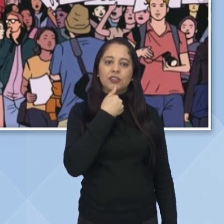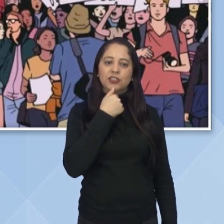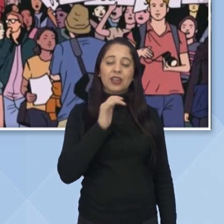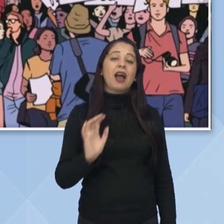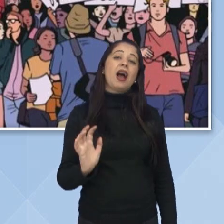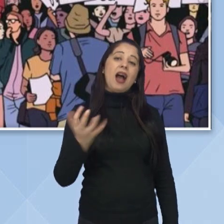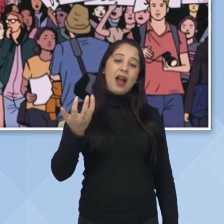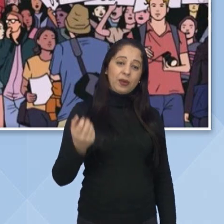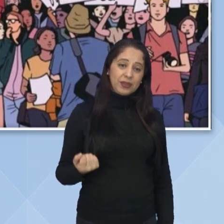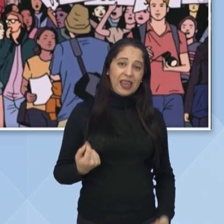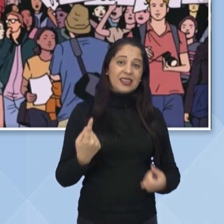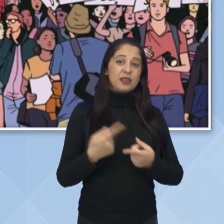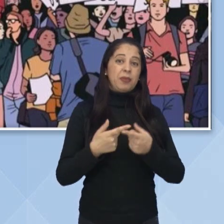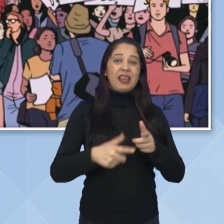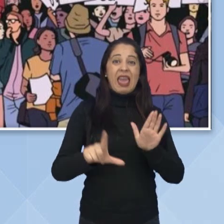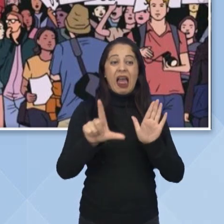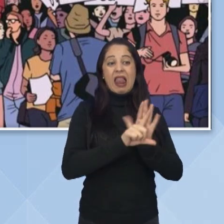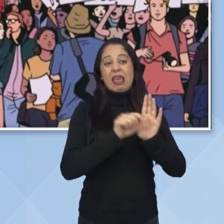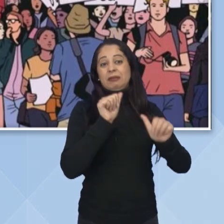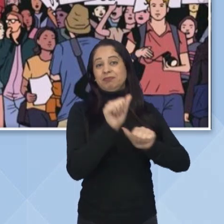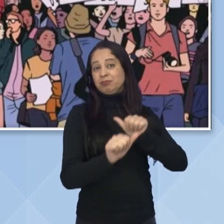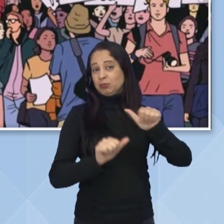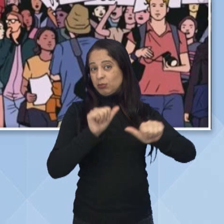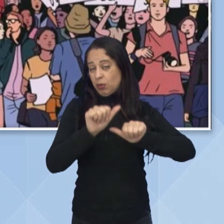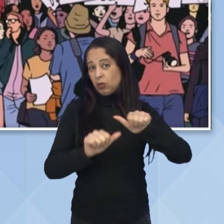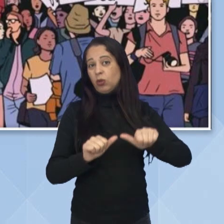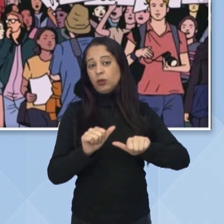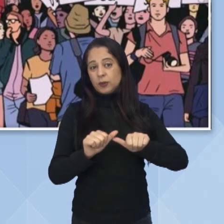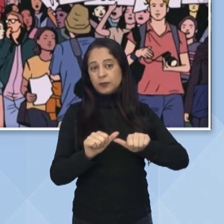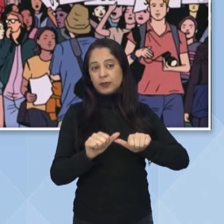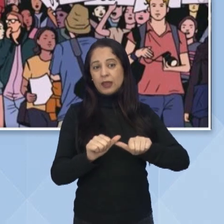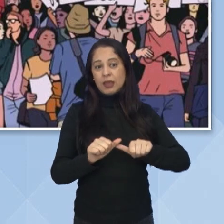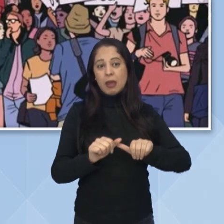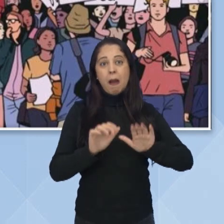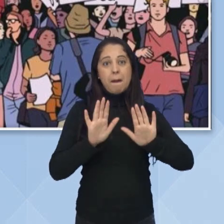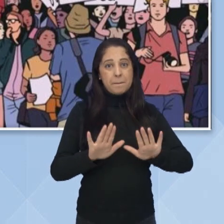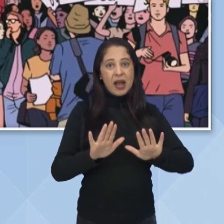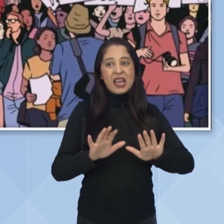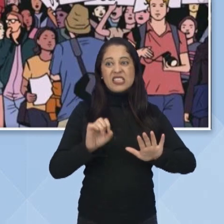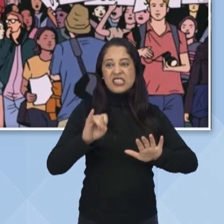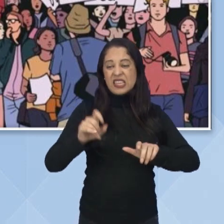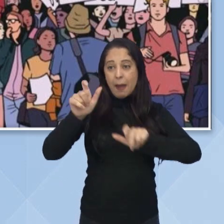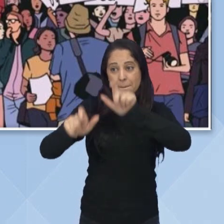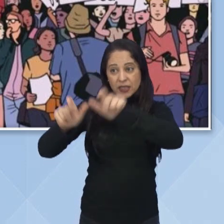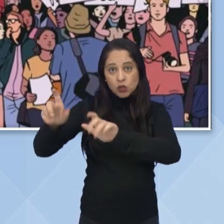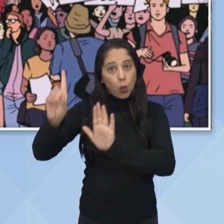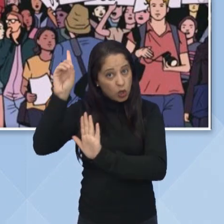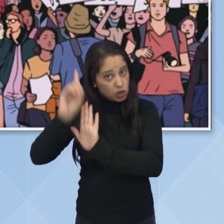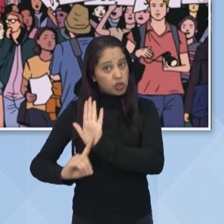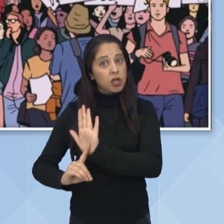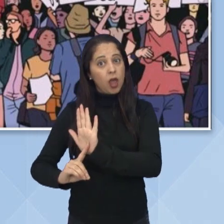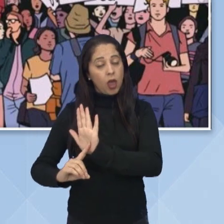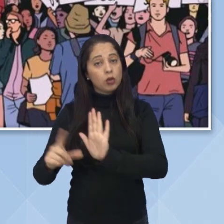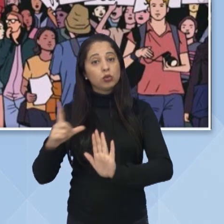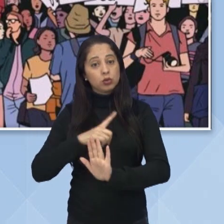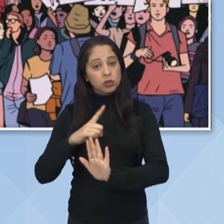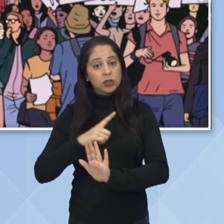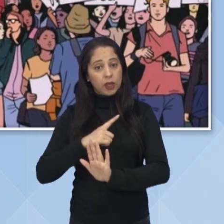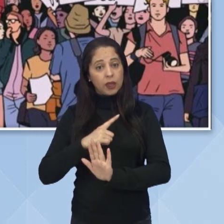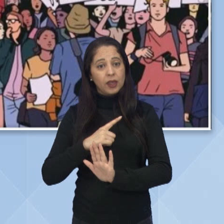a mudança da lei, ficou muito difícil, mas aqueles que ainda têm direito, né, está aqui